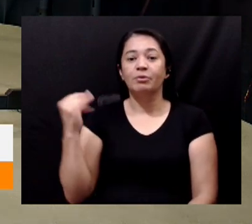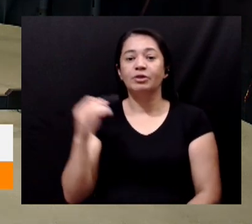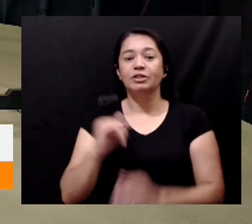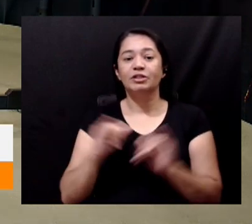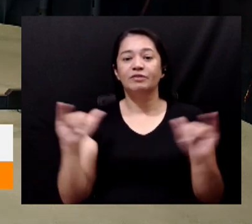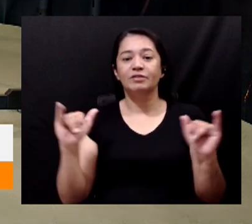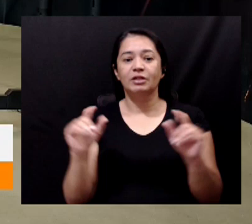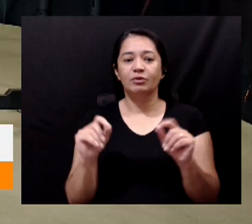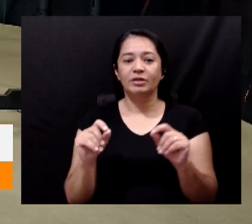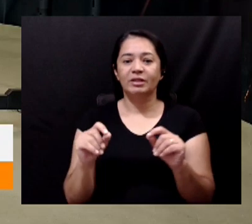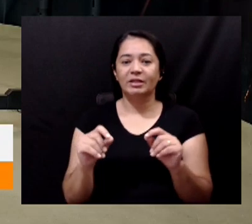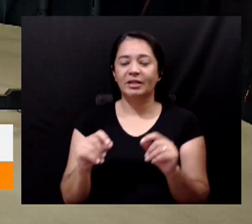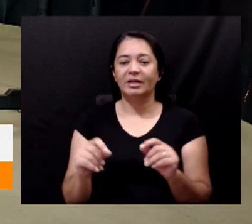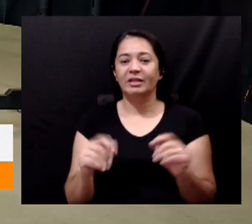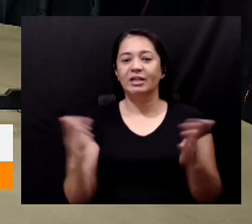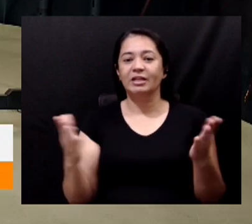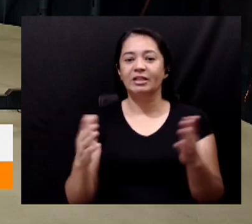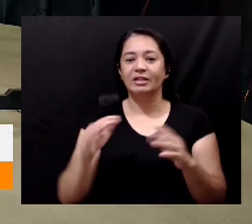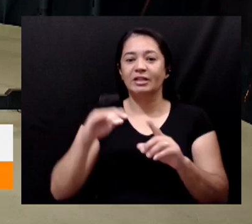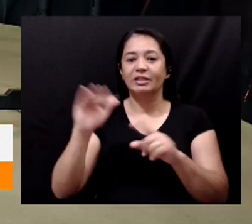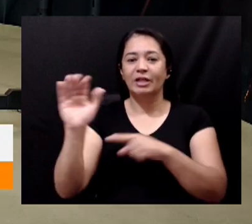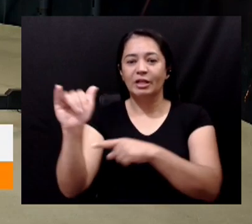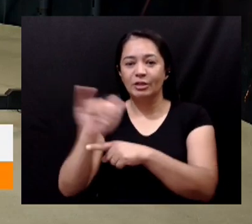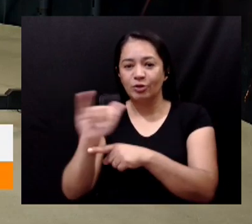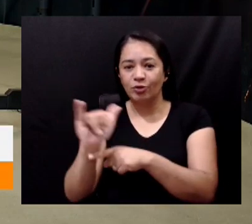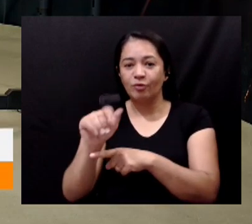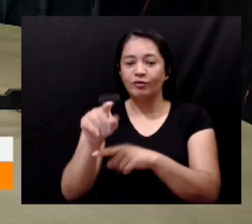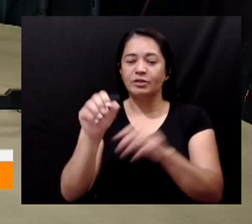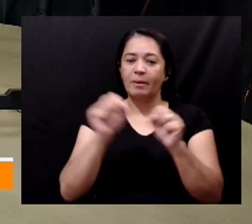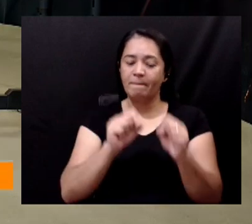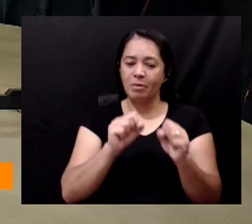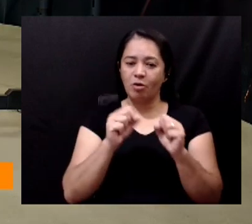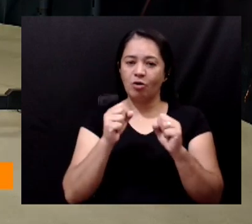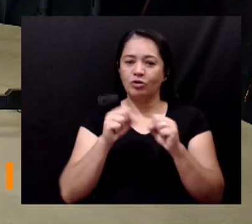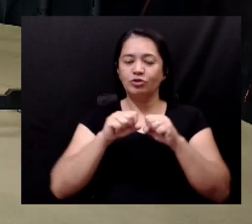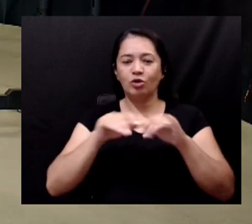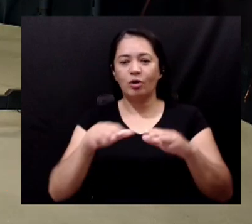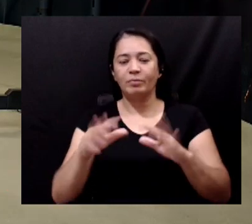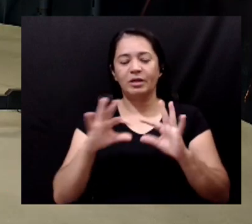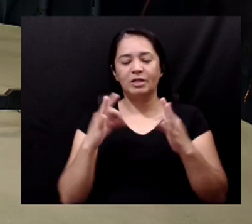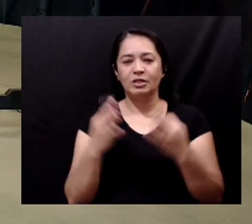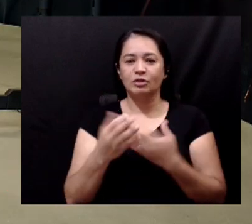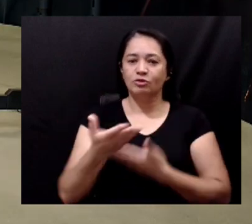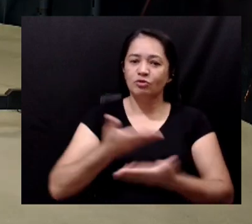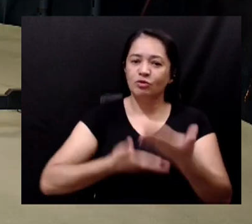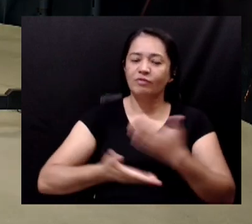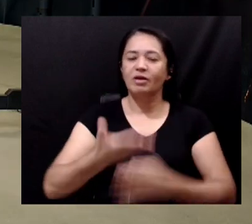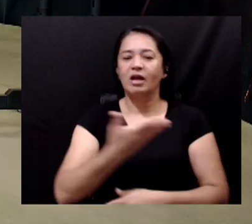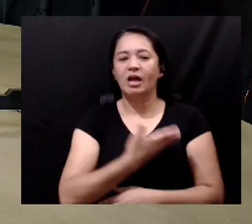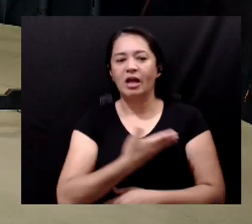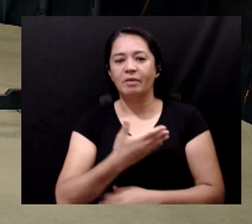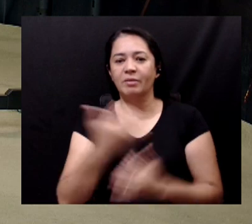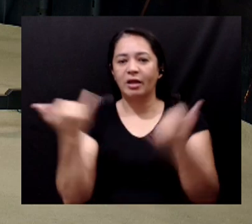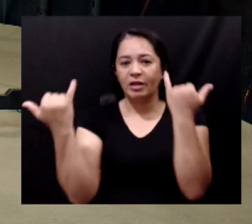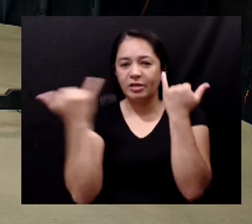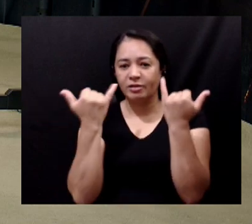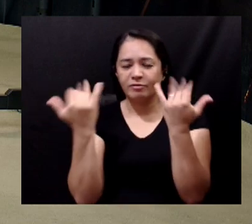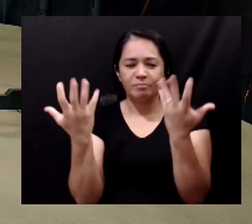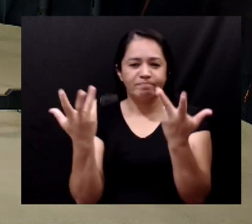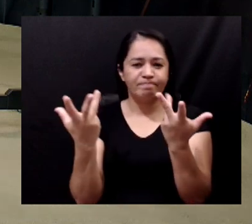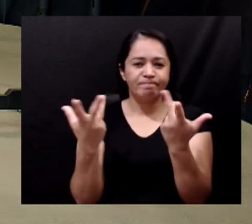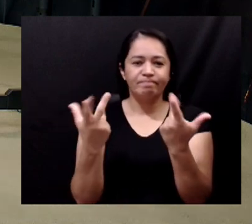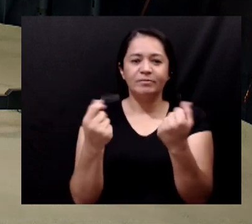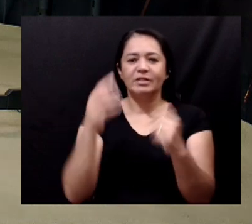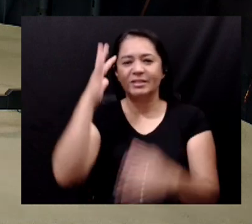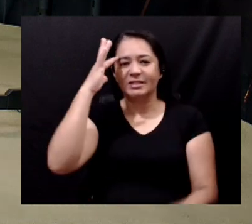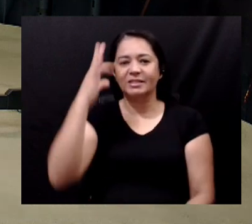disponível no YouTube, você pode repassar, tá, para os seus familiares, para os seus amigos, com informações preciosas que eu tenho certeza que